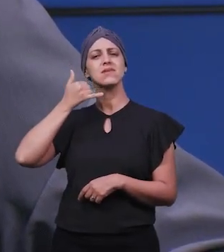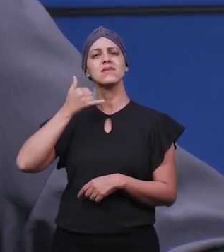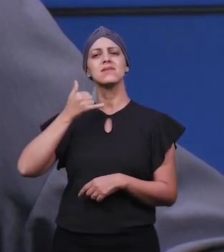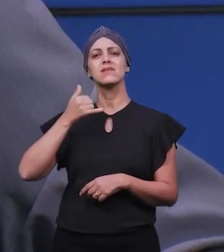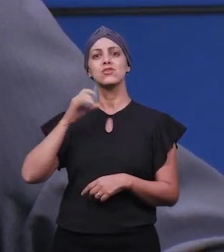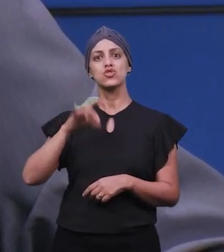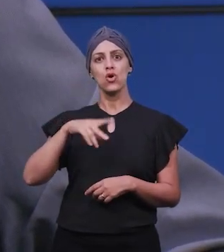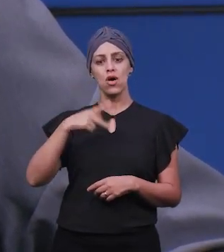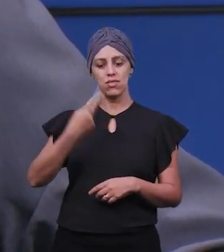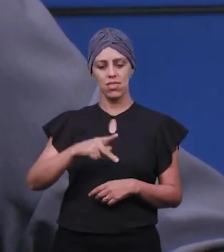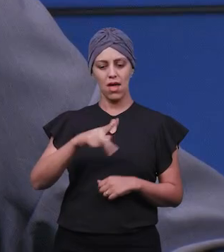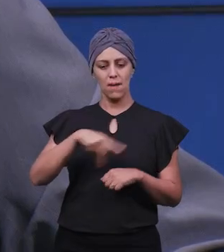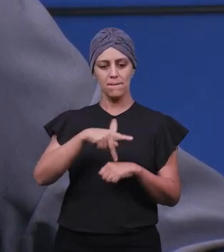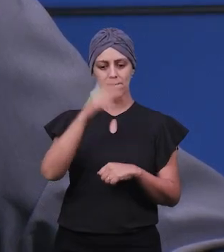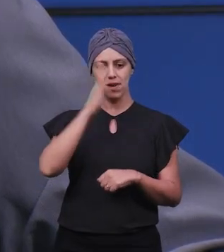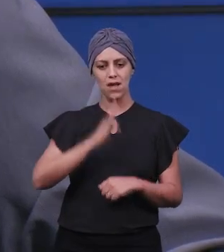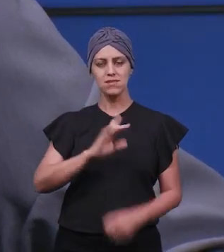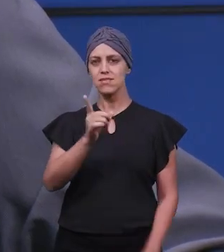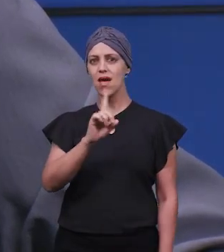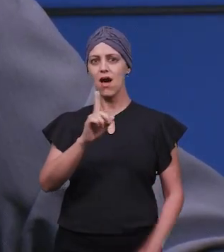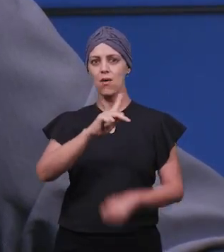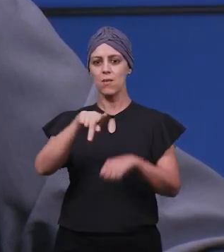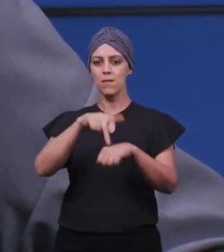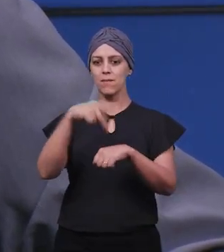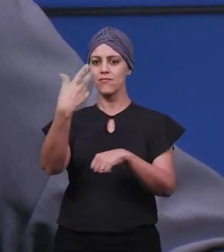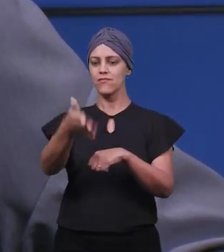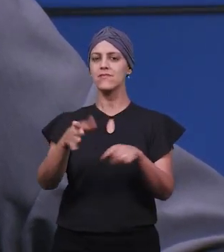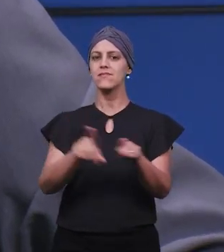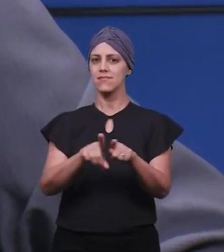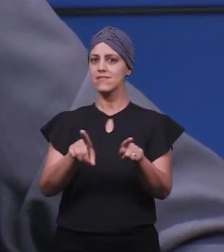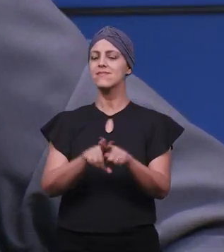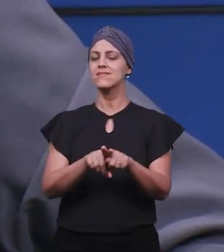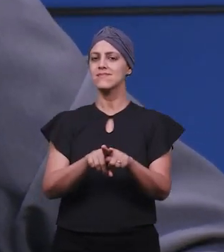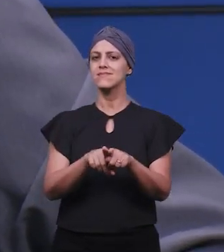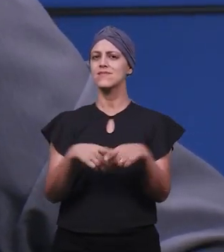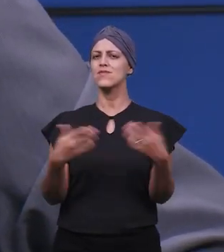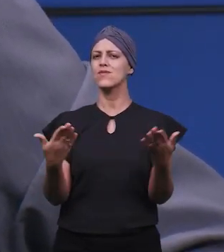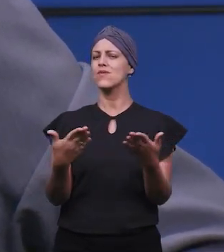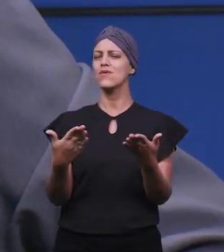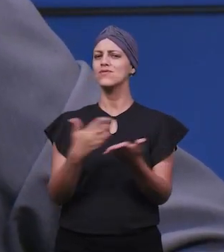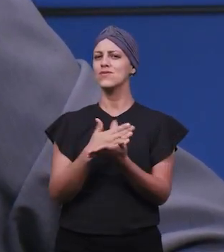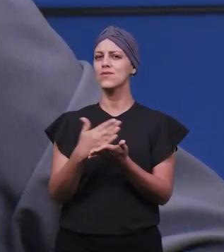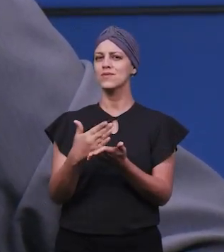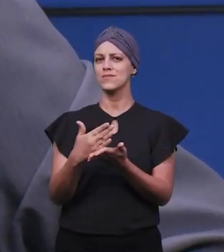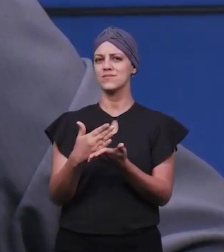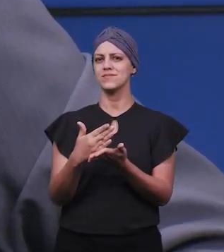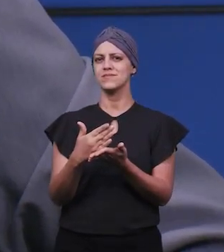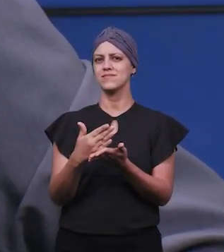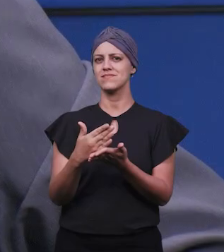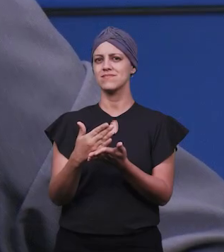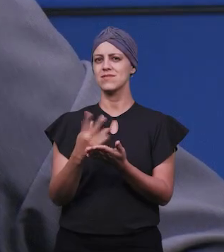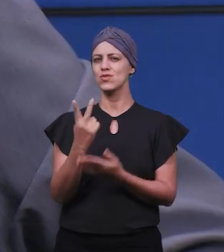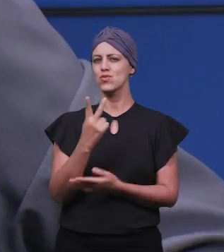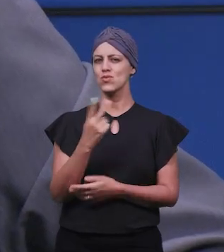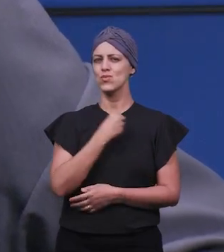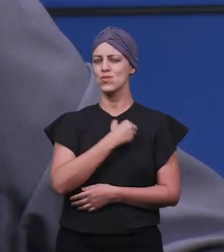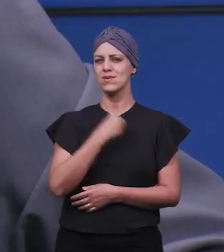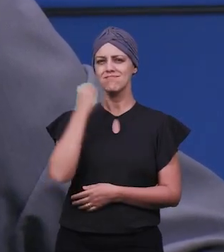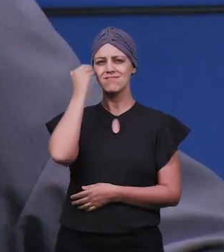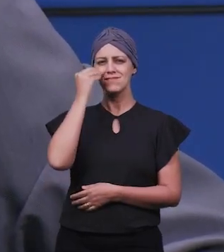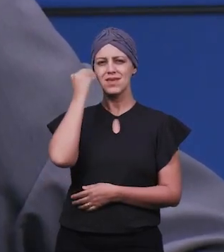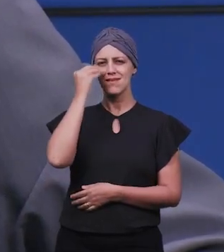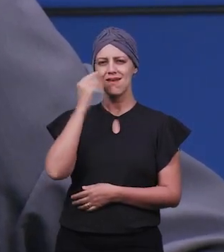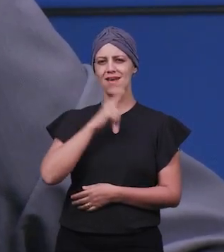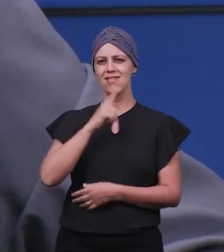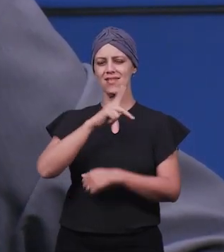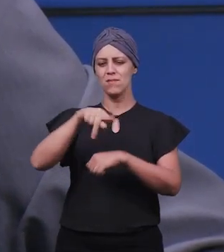ligação do Brasil, atendem também do exterior. Então, hoje nós vamos começar com duas